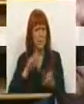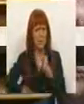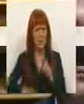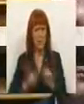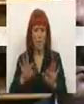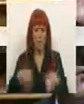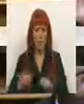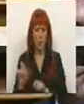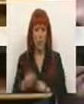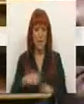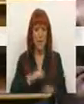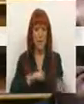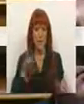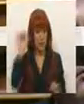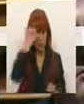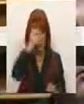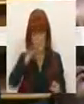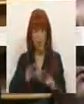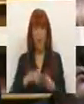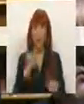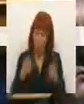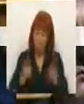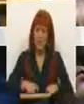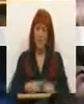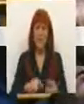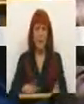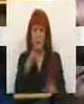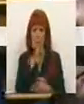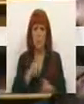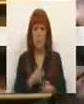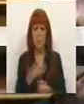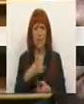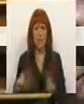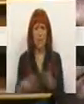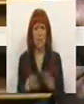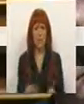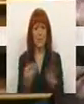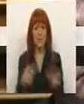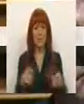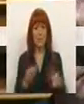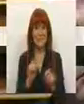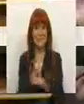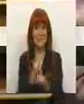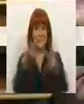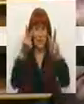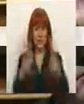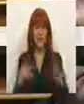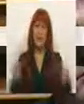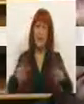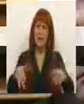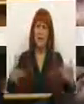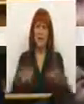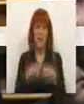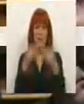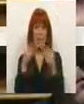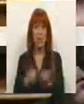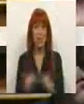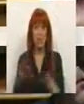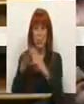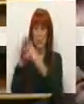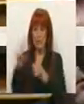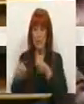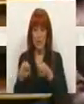do mês de janeiro do corrente ano, renovamos a apresentação de um pacote legislativo sobre esta temática. Também em matéria do